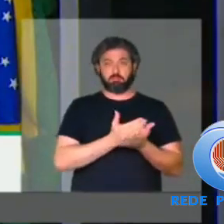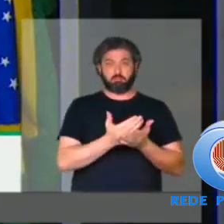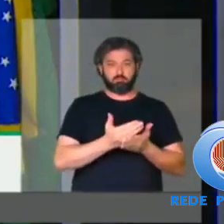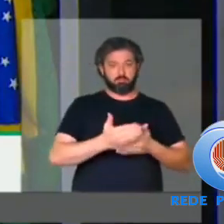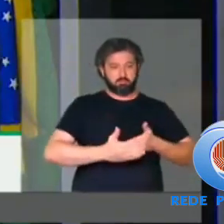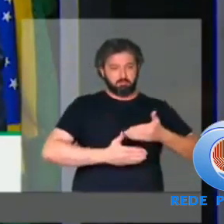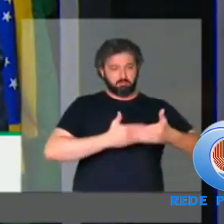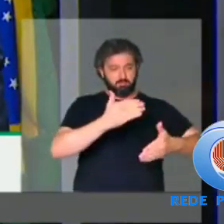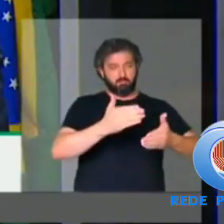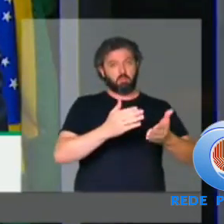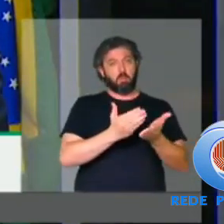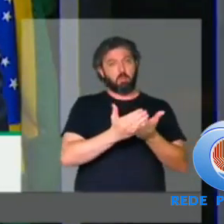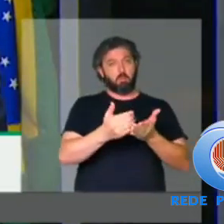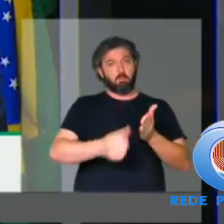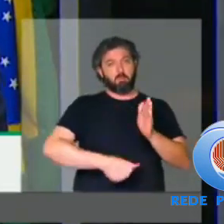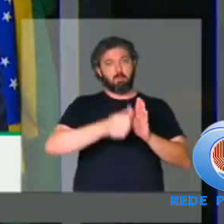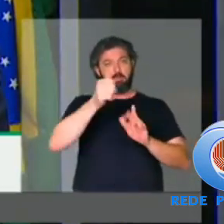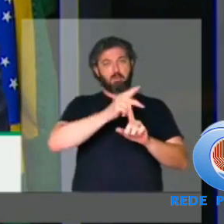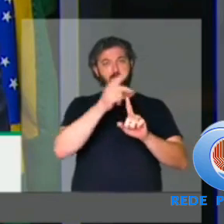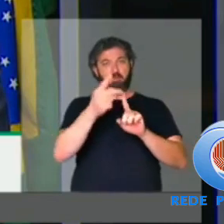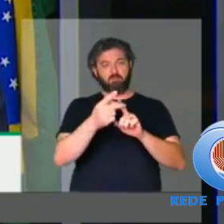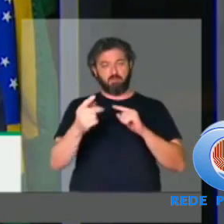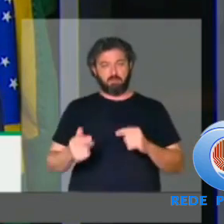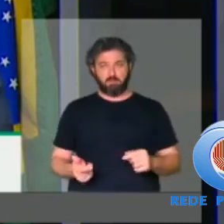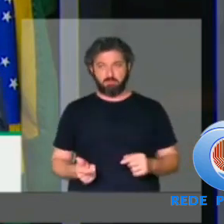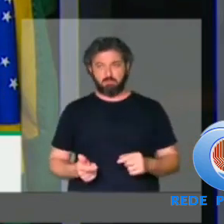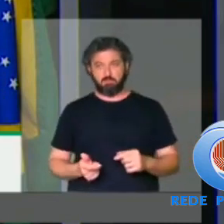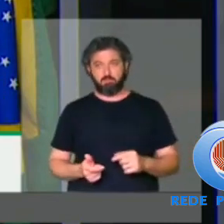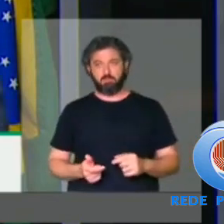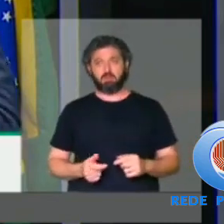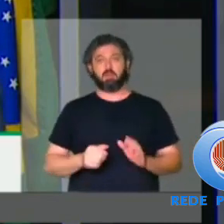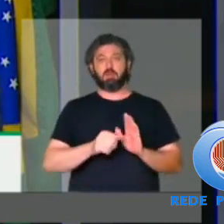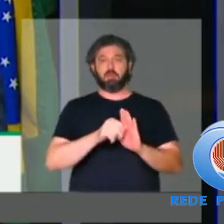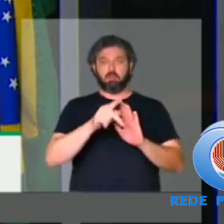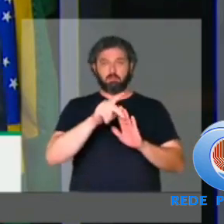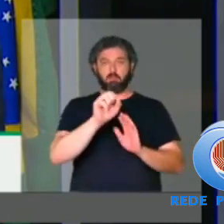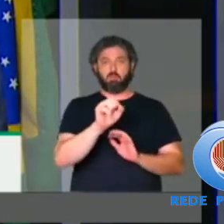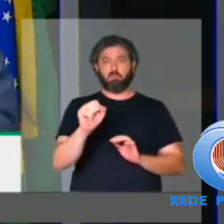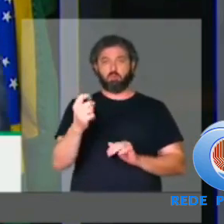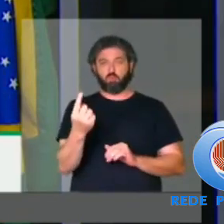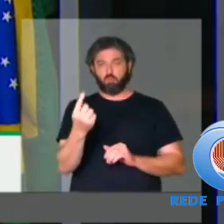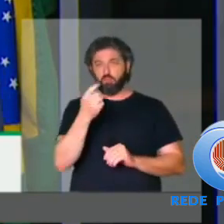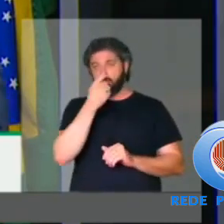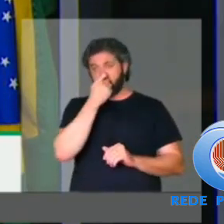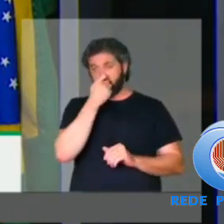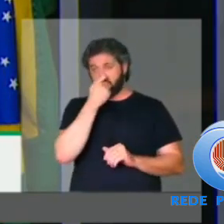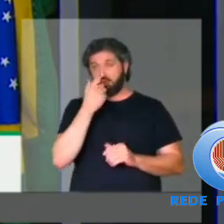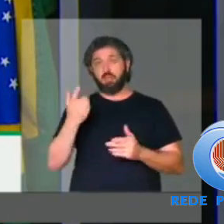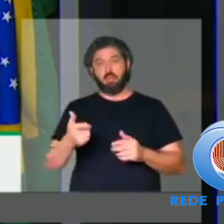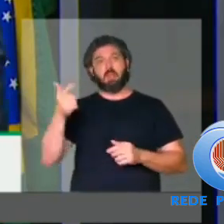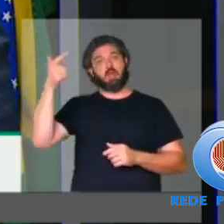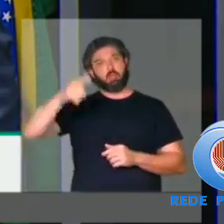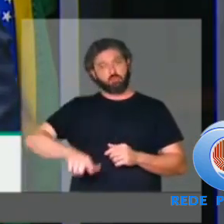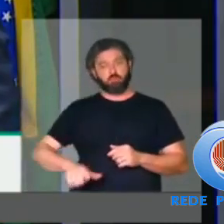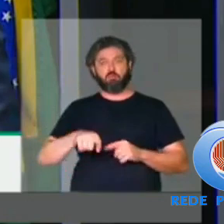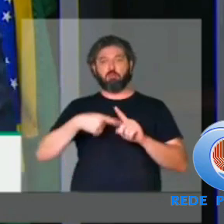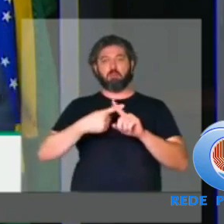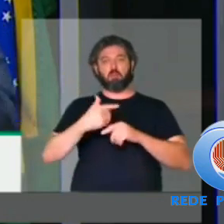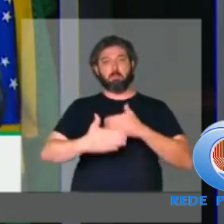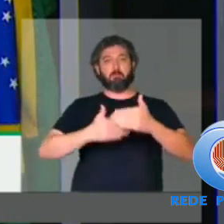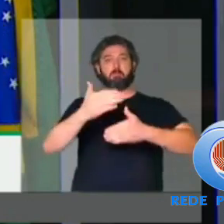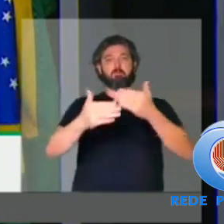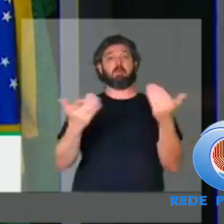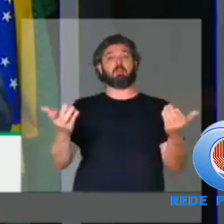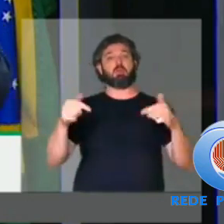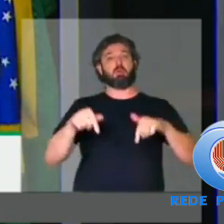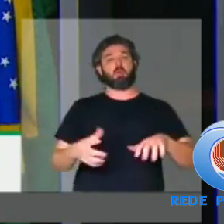já a dar o primeiro passo com a nova Previdência. A MP 881 também é um outro grande passo.